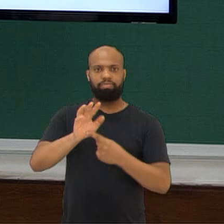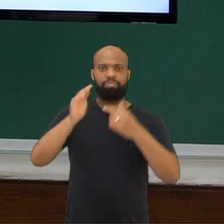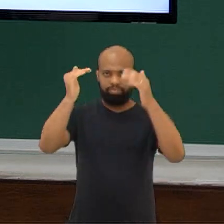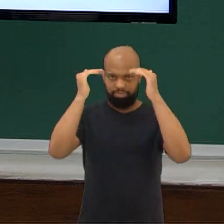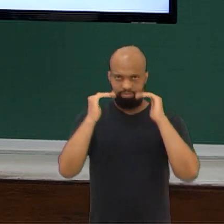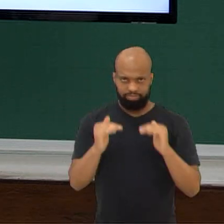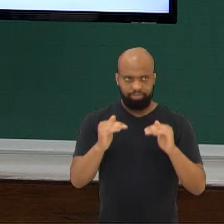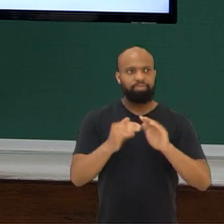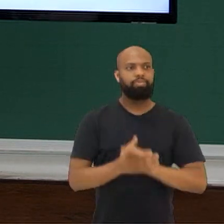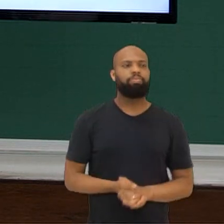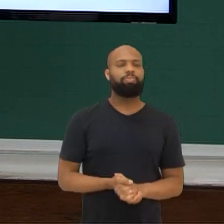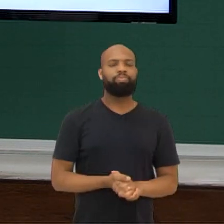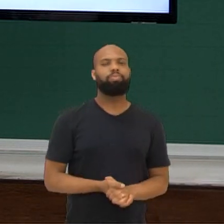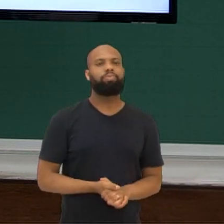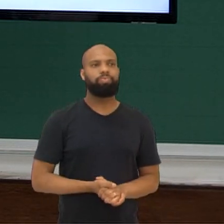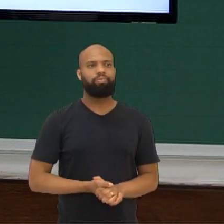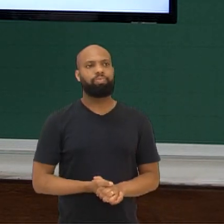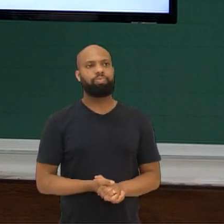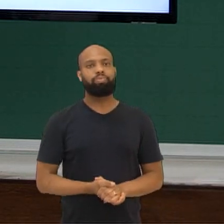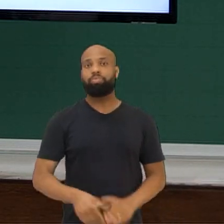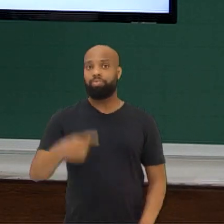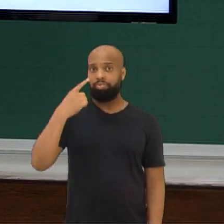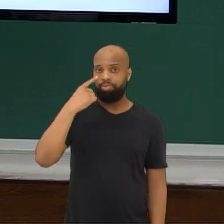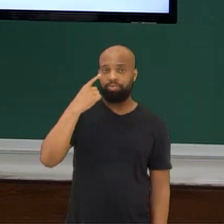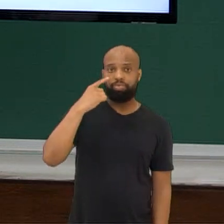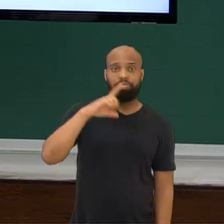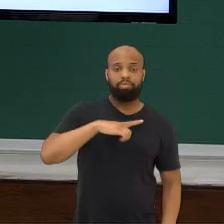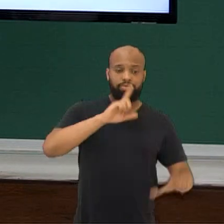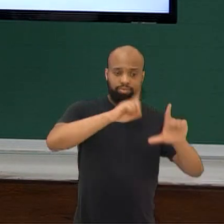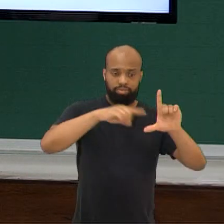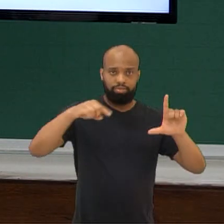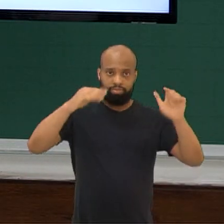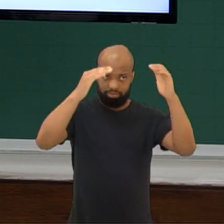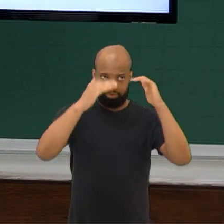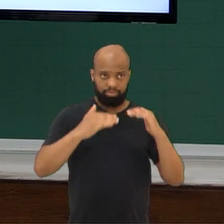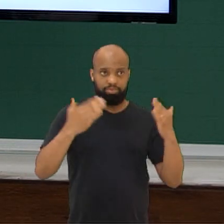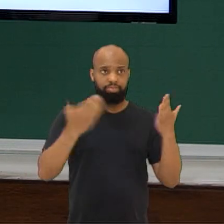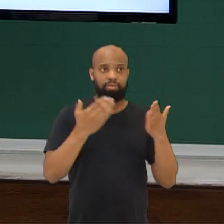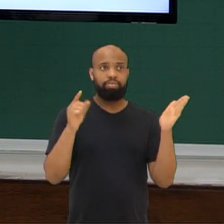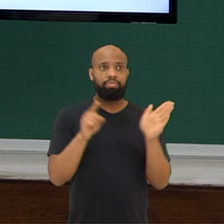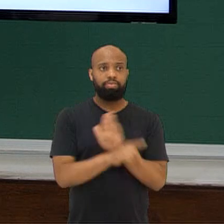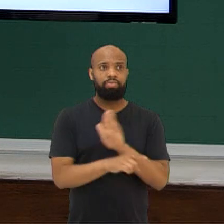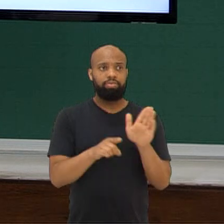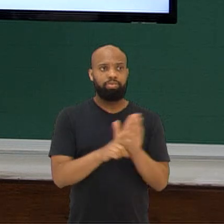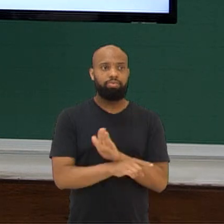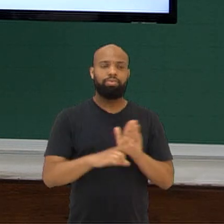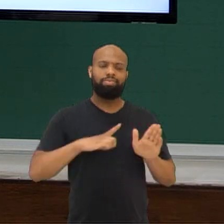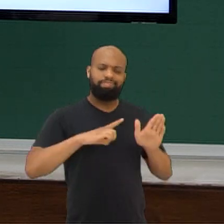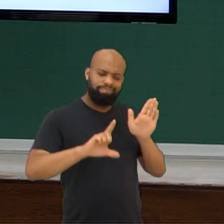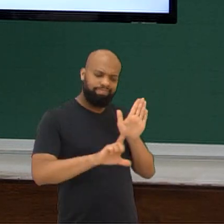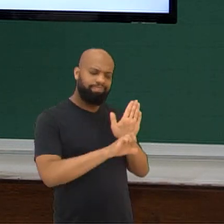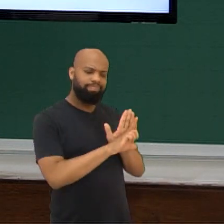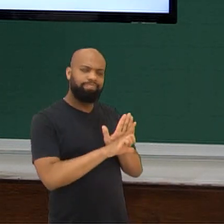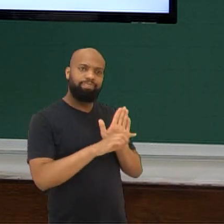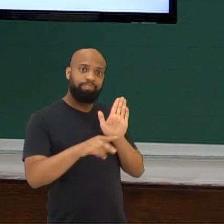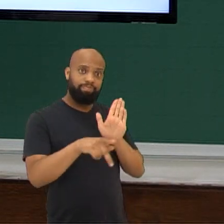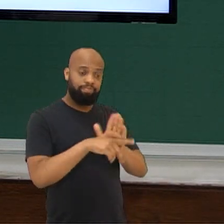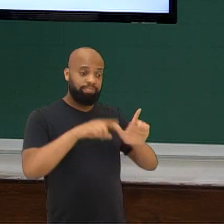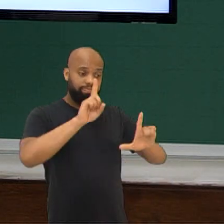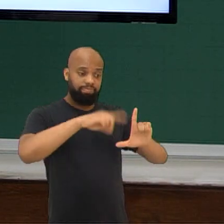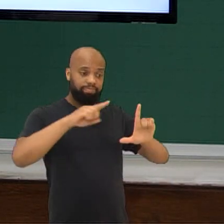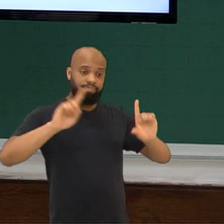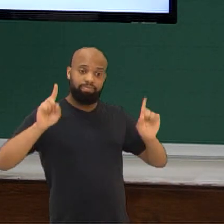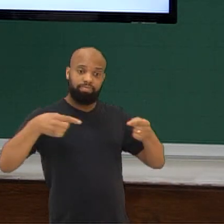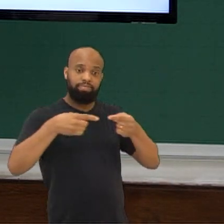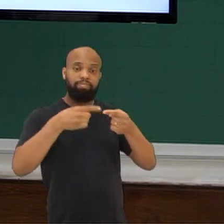apresentado abaixo. Está aqui o meu gráfico. Pergunto, a lei que define a função